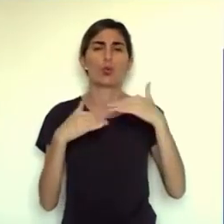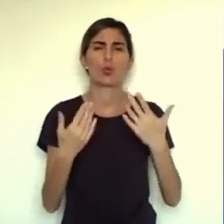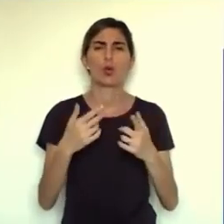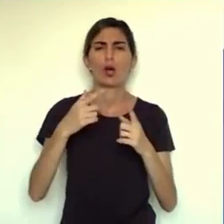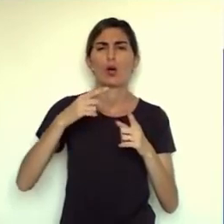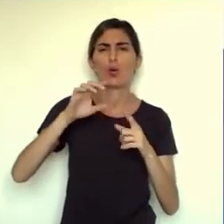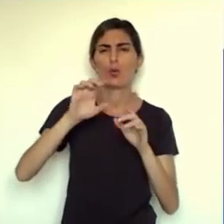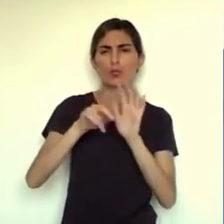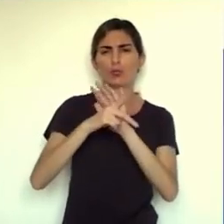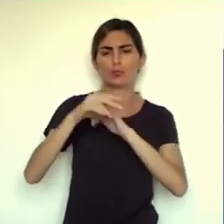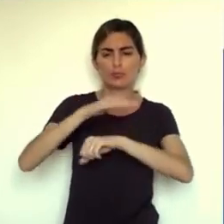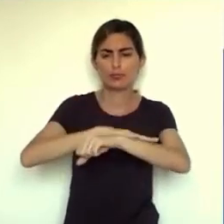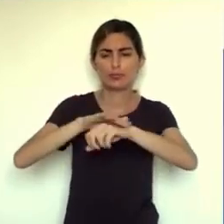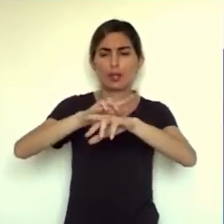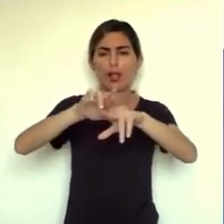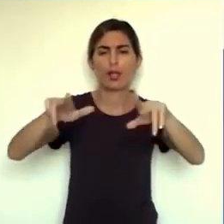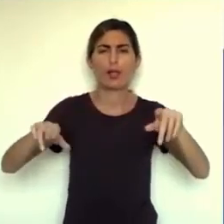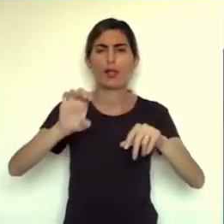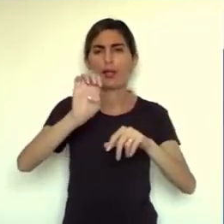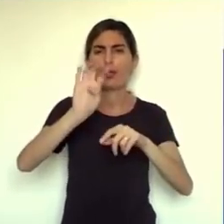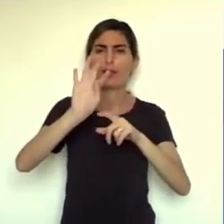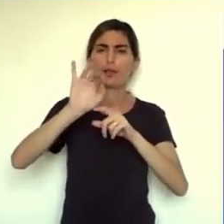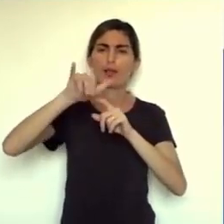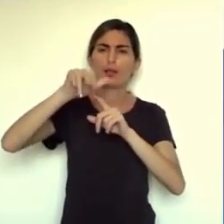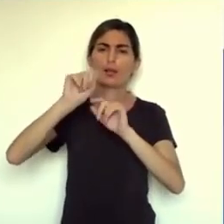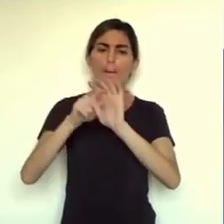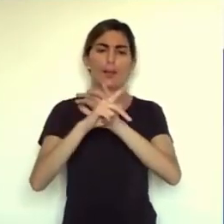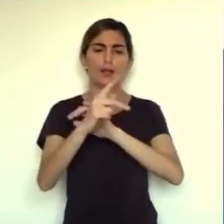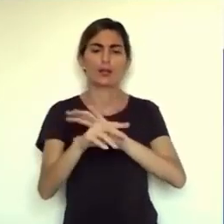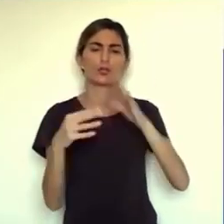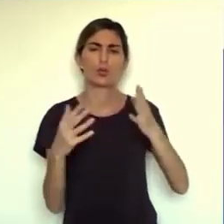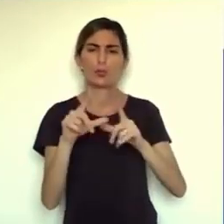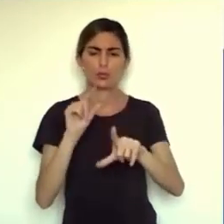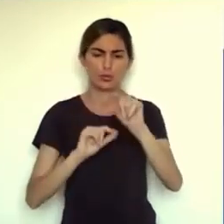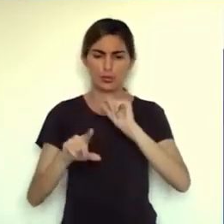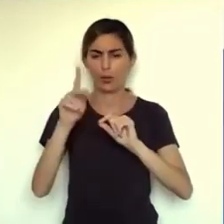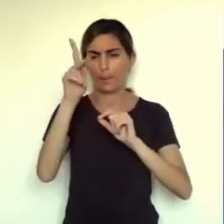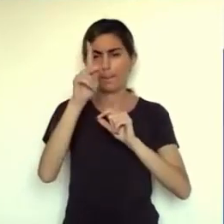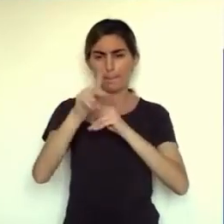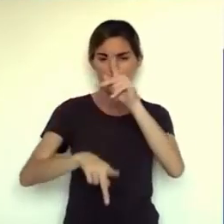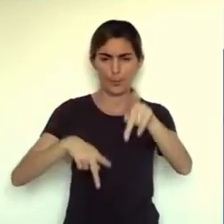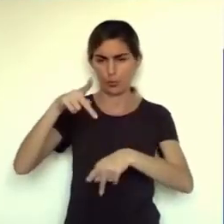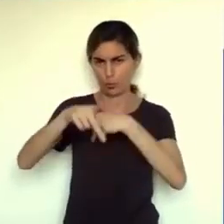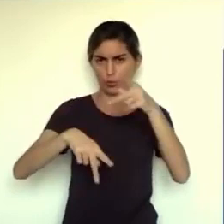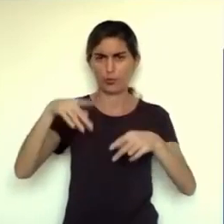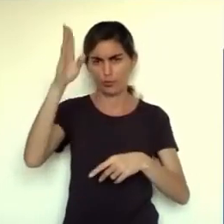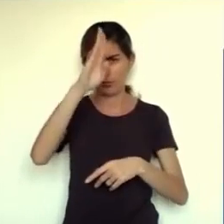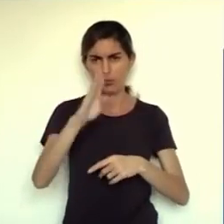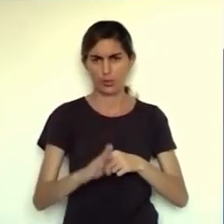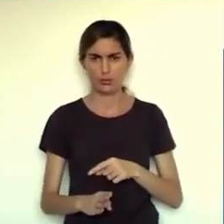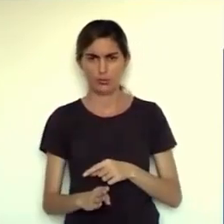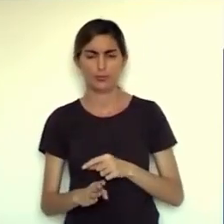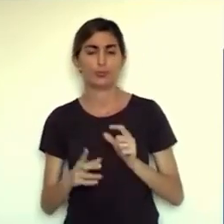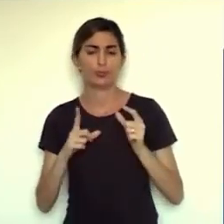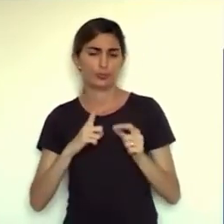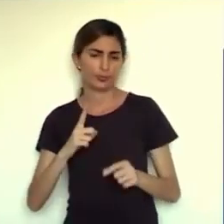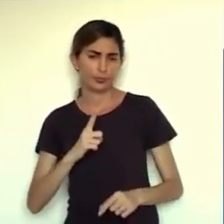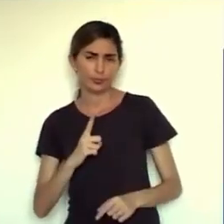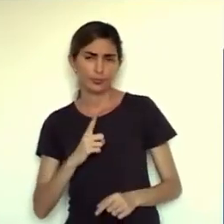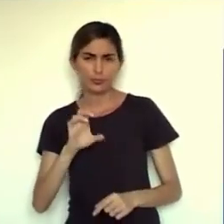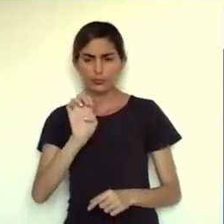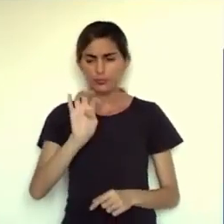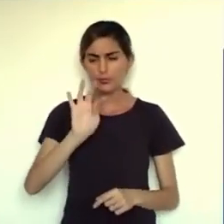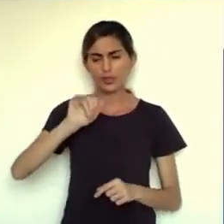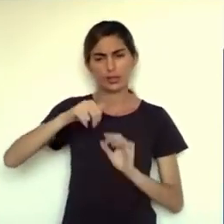a qual etnia se pertence? Podemos definir que hoje o povo brasileiro, né, a população brasileira,